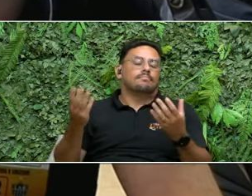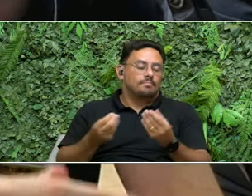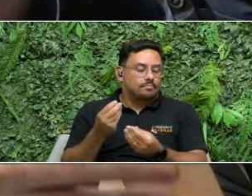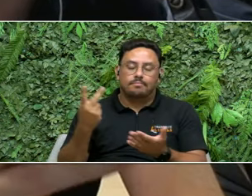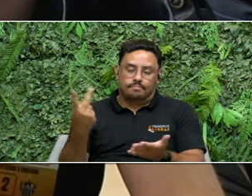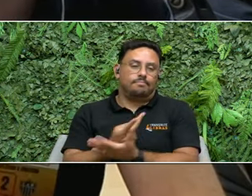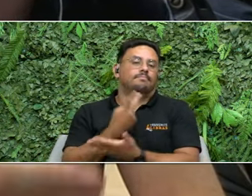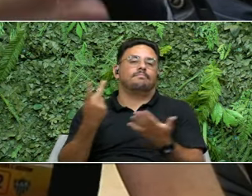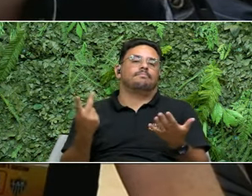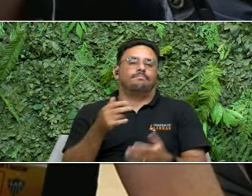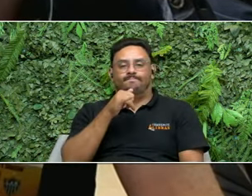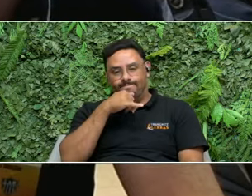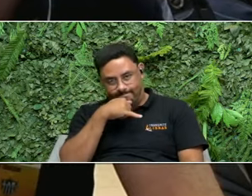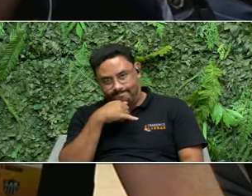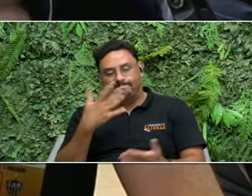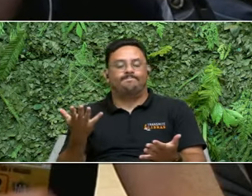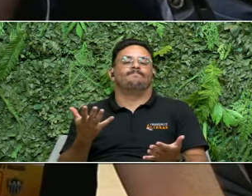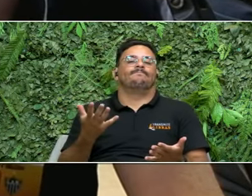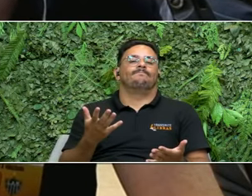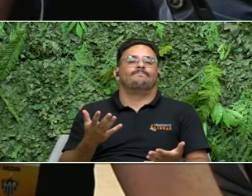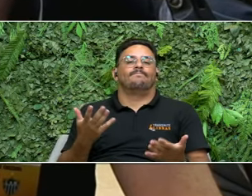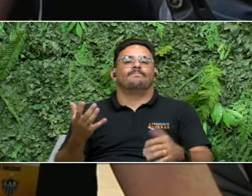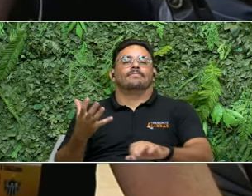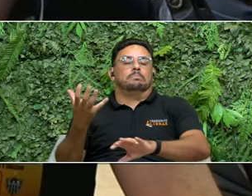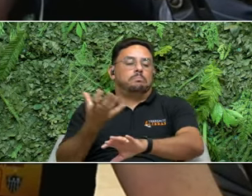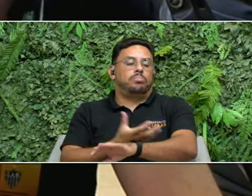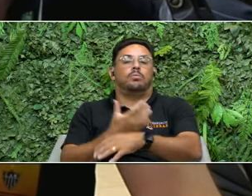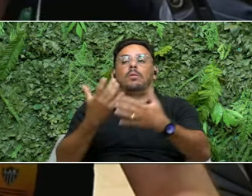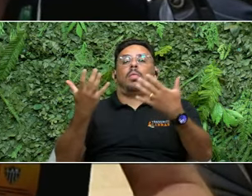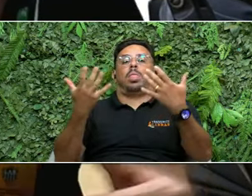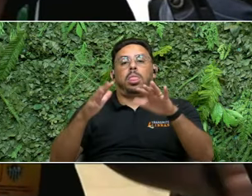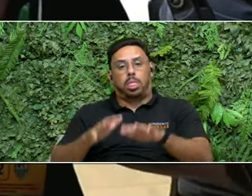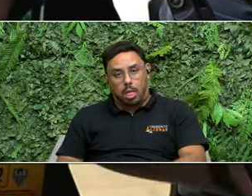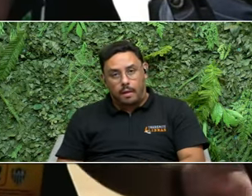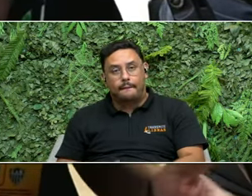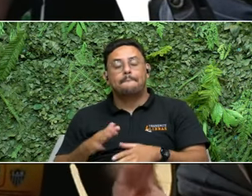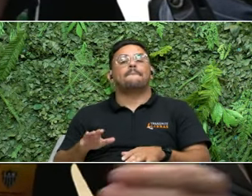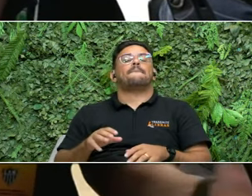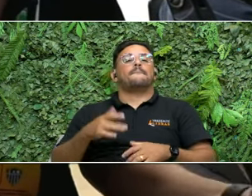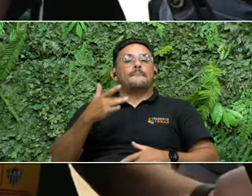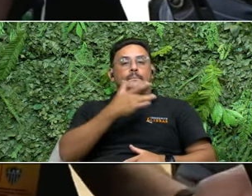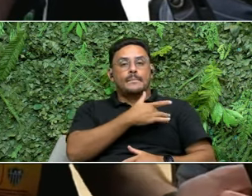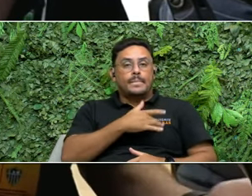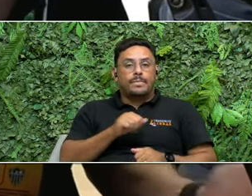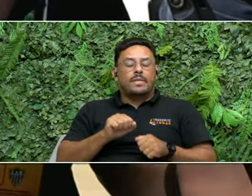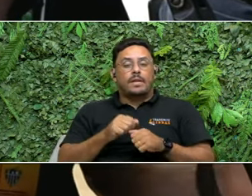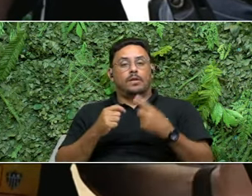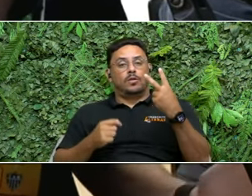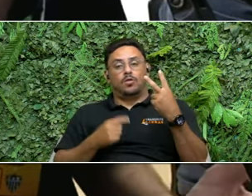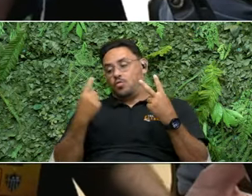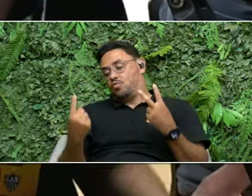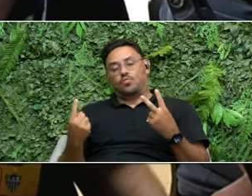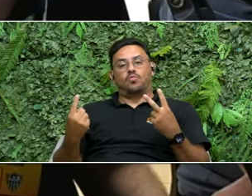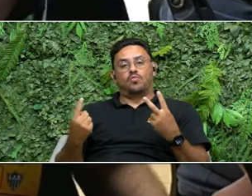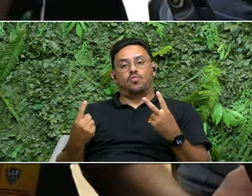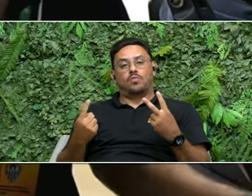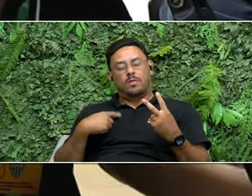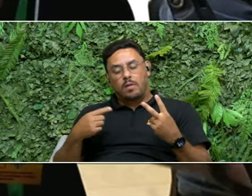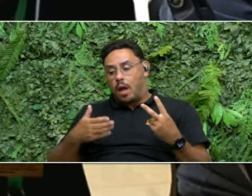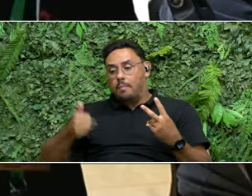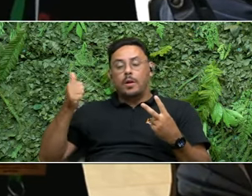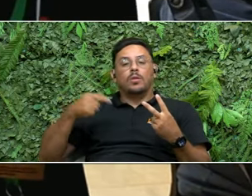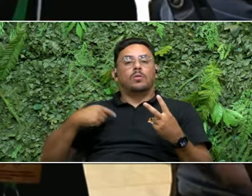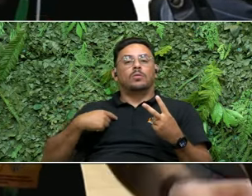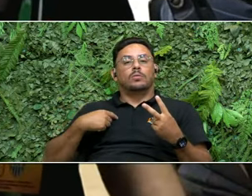acontece foi infeliz E aí desabou emocional do time E aí o Cruzeiro Claro faz um gol você tá perdendo de dois você tem uma vantagem por melhor campanha